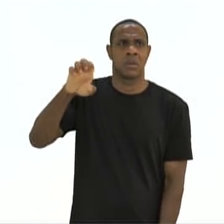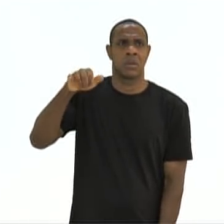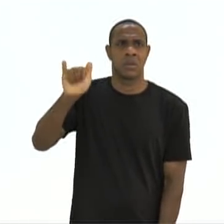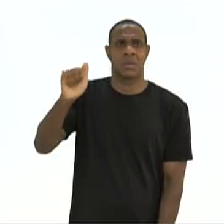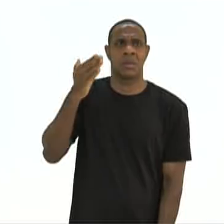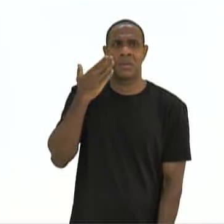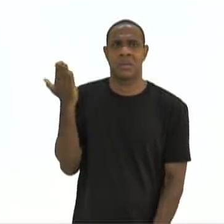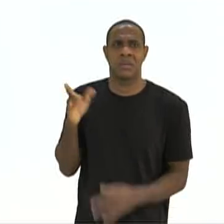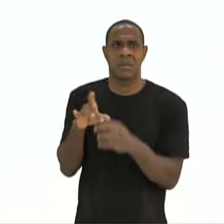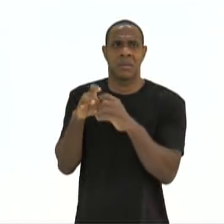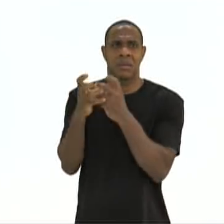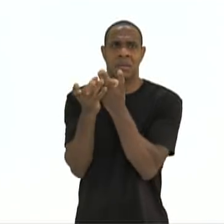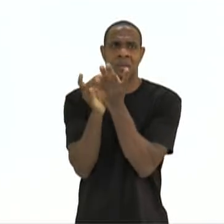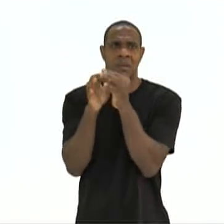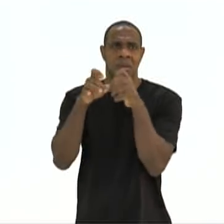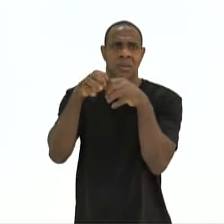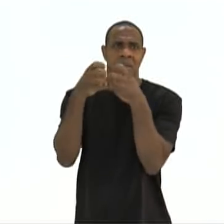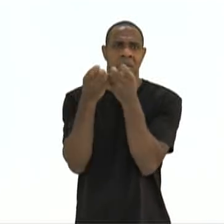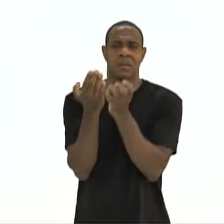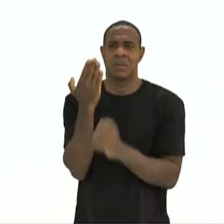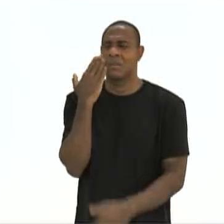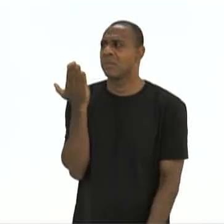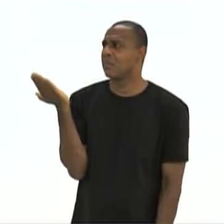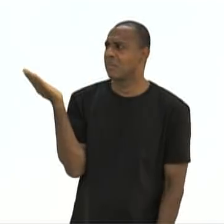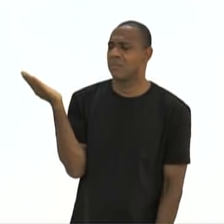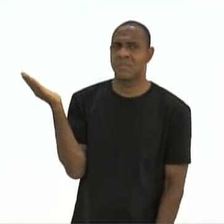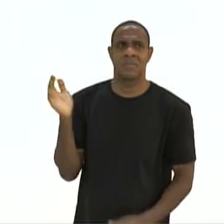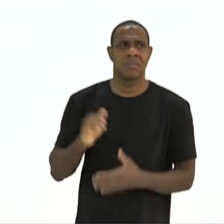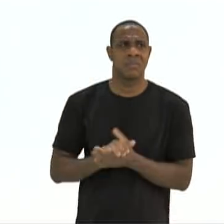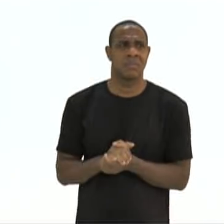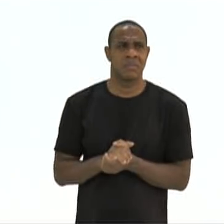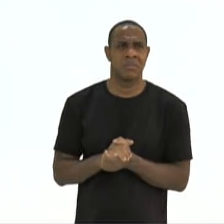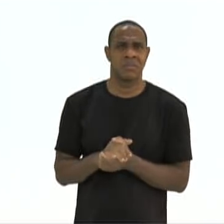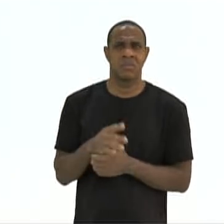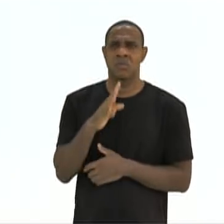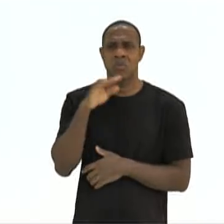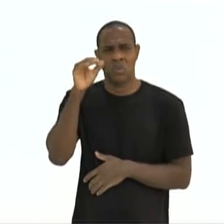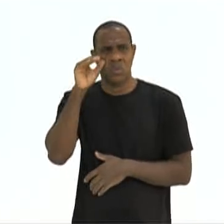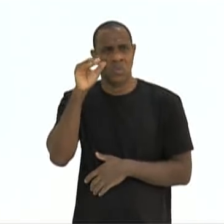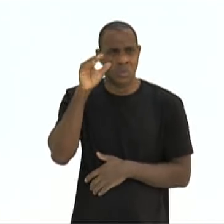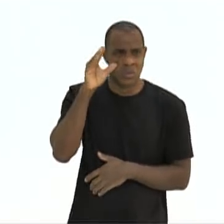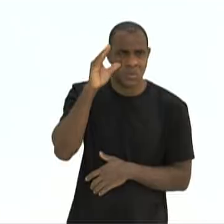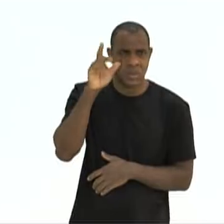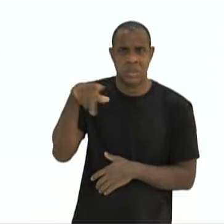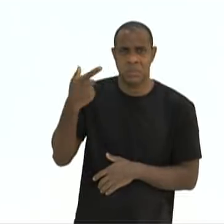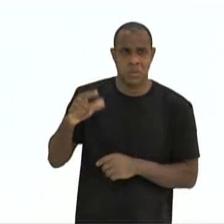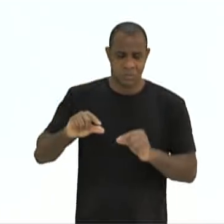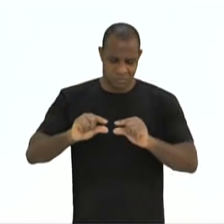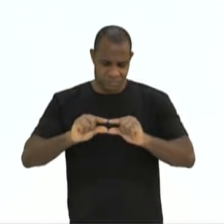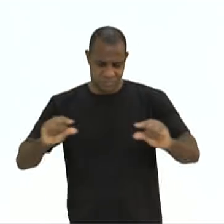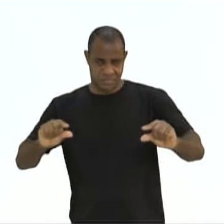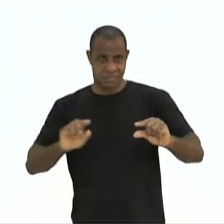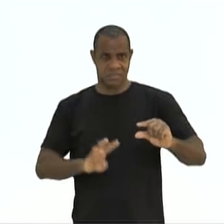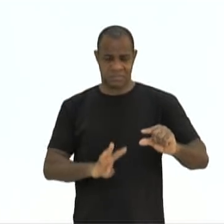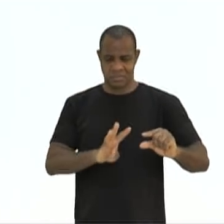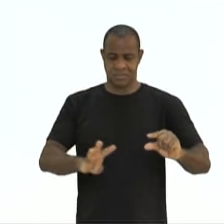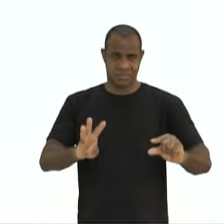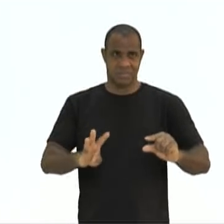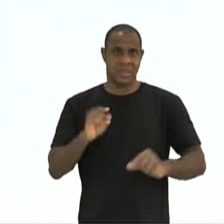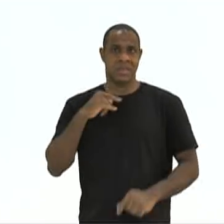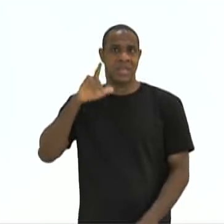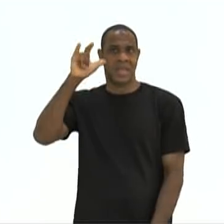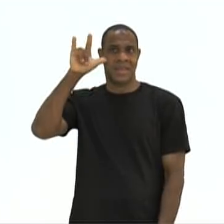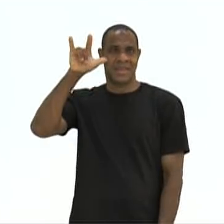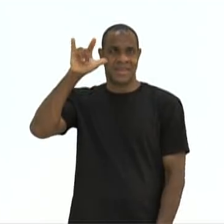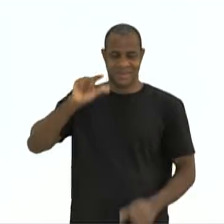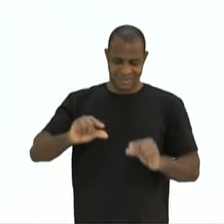as mãos e ele é muito famoso na internet. Se você ficou curioso, depois você vai ter o Instagram dele, você pode